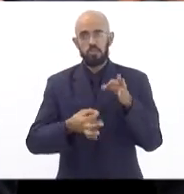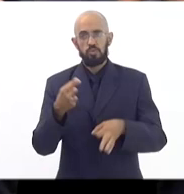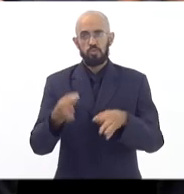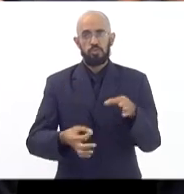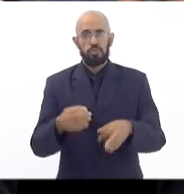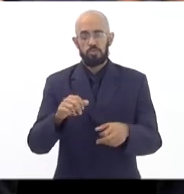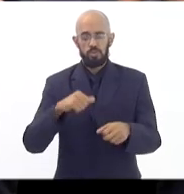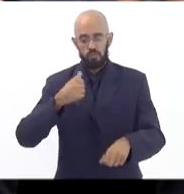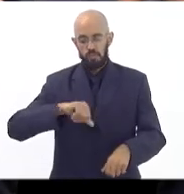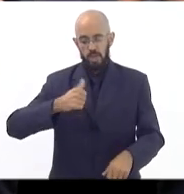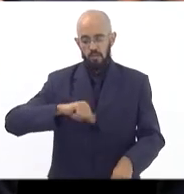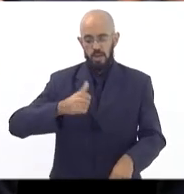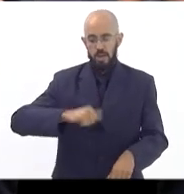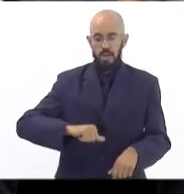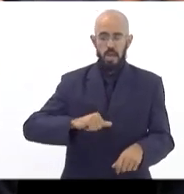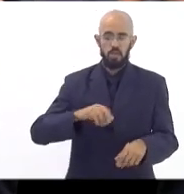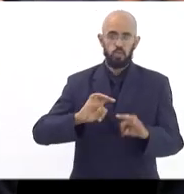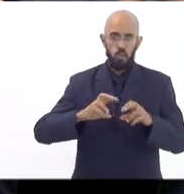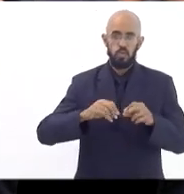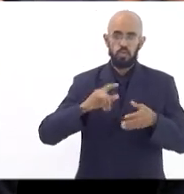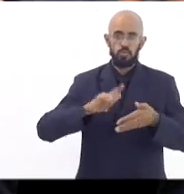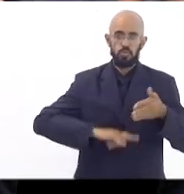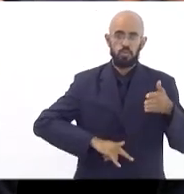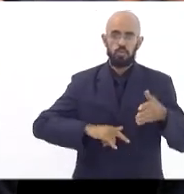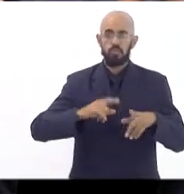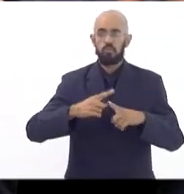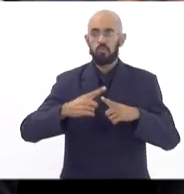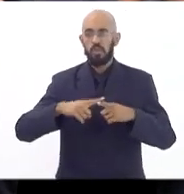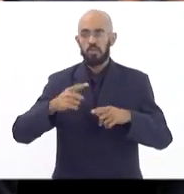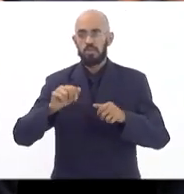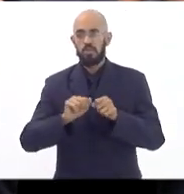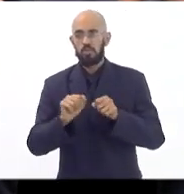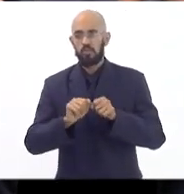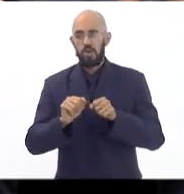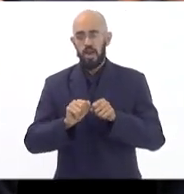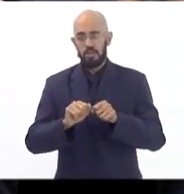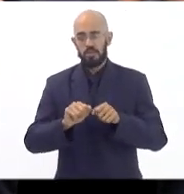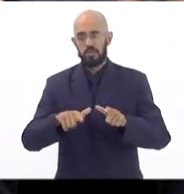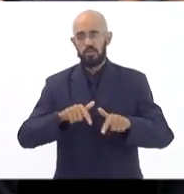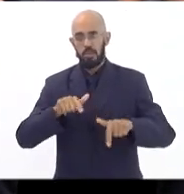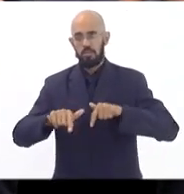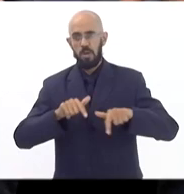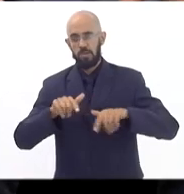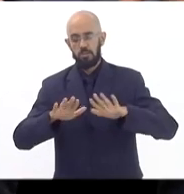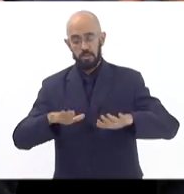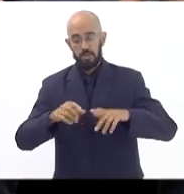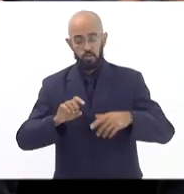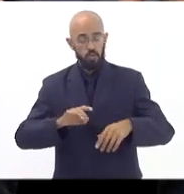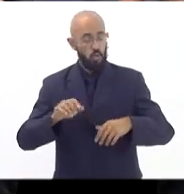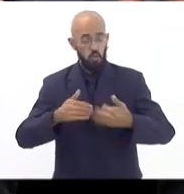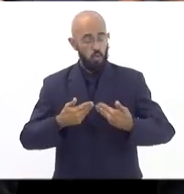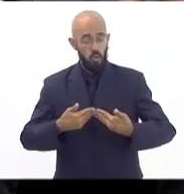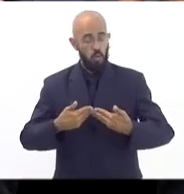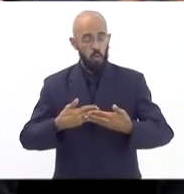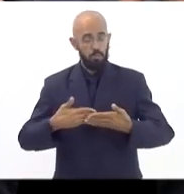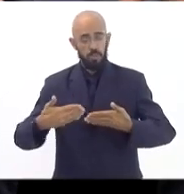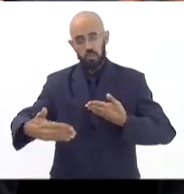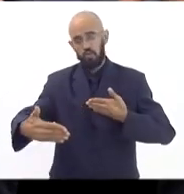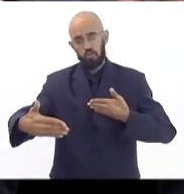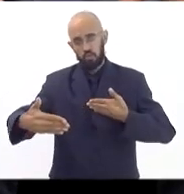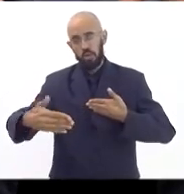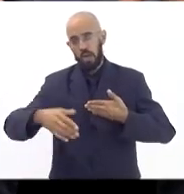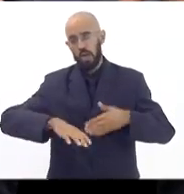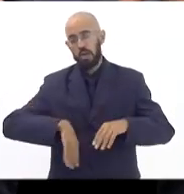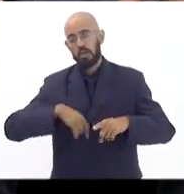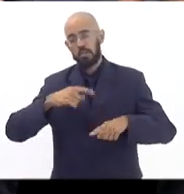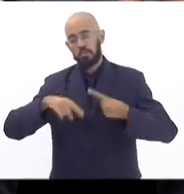análises dessa documentação toda né porque a gente deflagra operação inicialmente mas aí é só o começo Então a partir